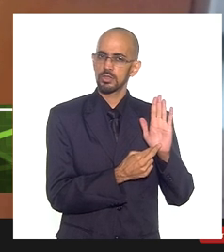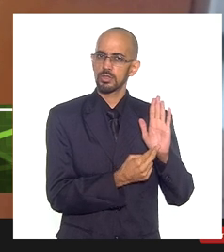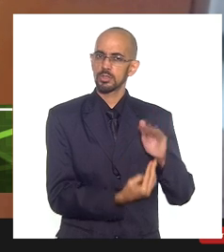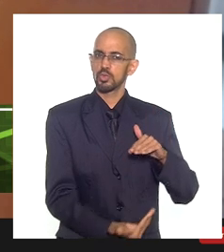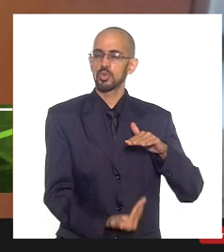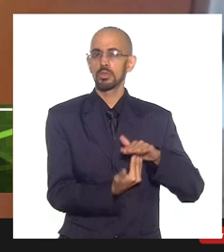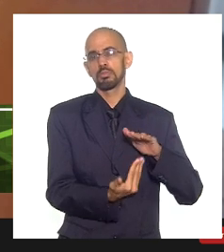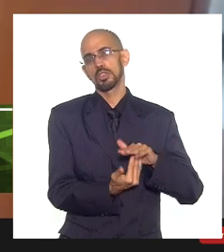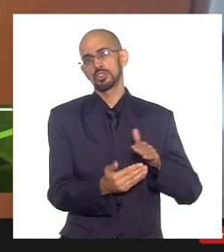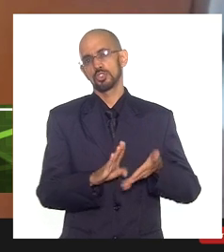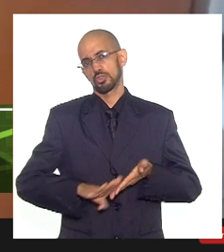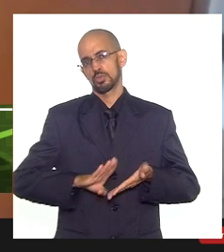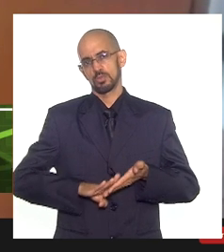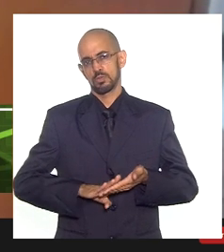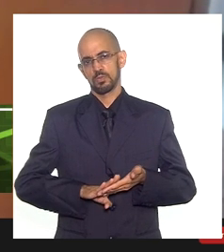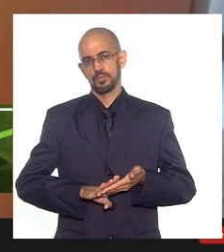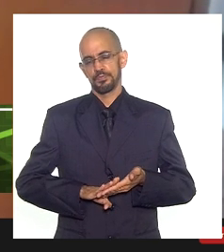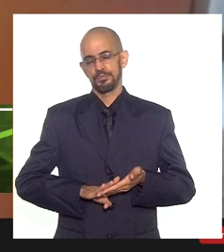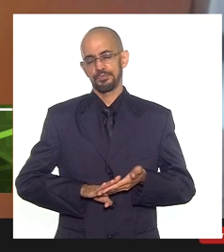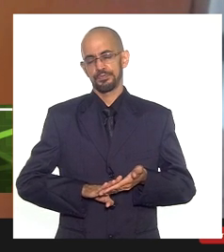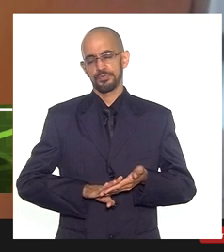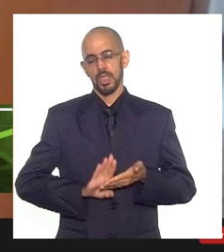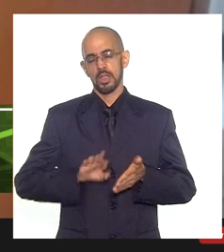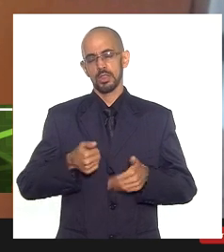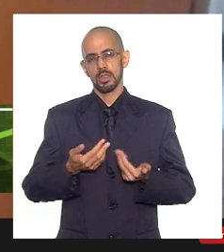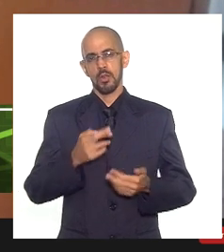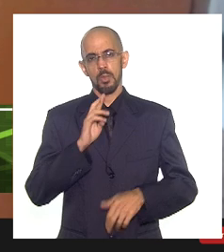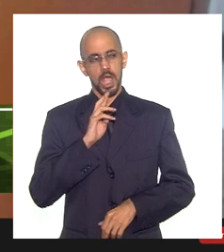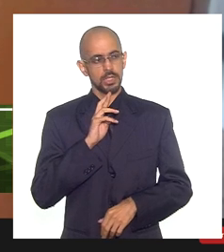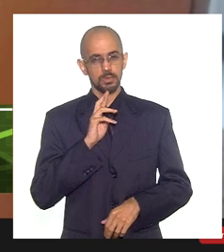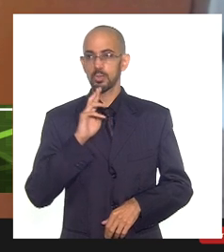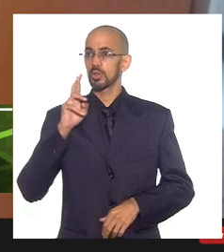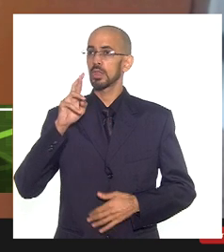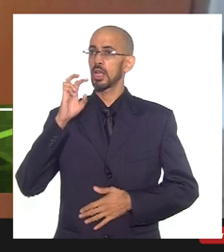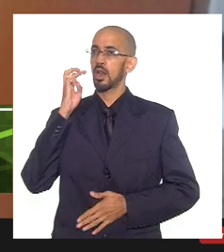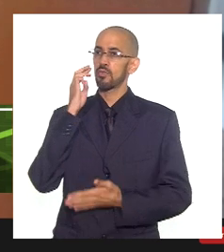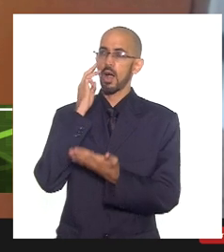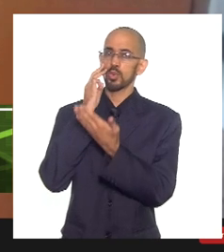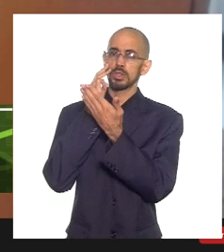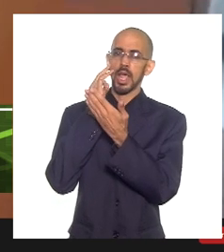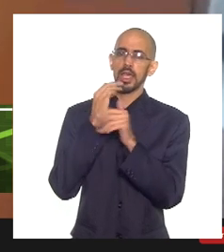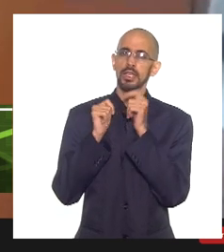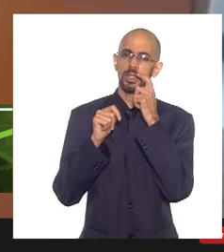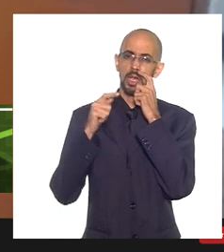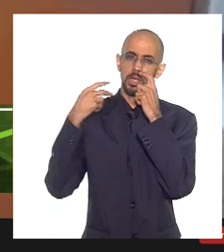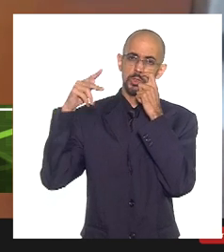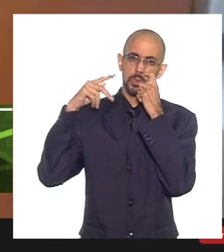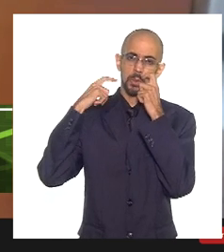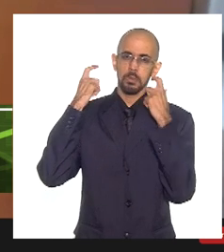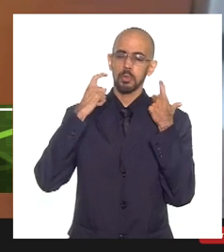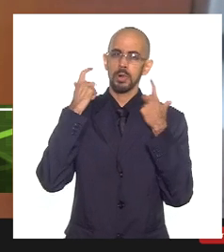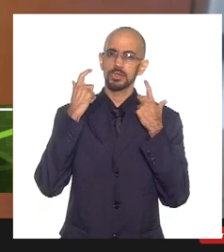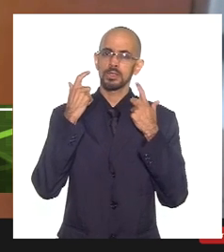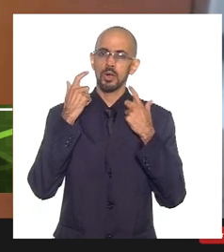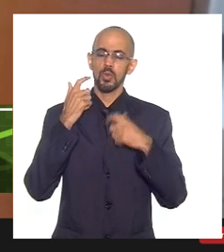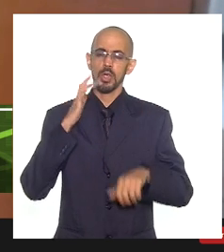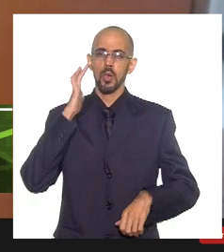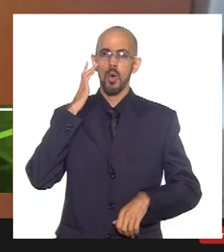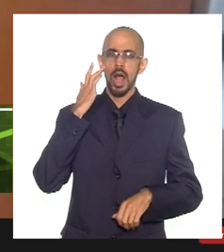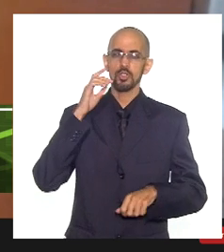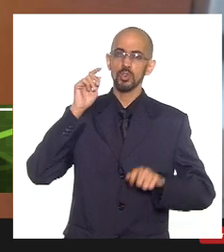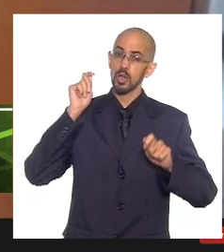Valdeck respondendo objetivamente a sua preocupação eu acho que é isso que a gente pode tentar